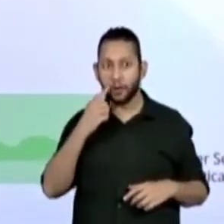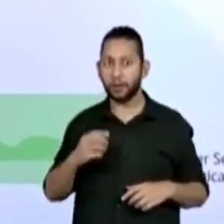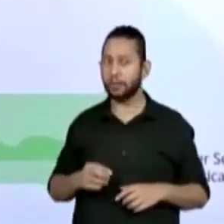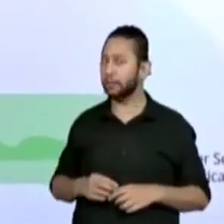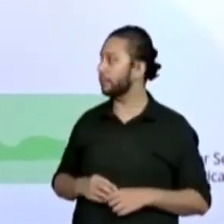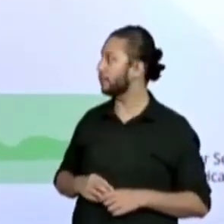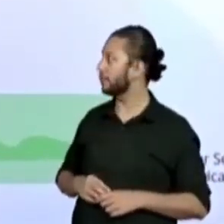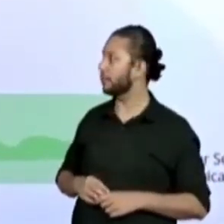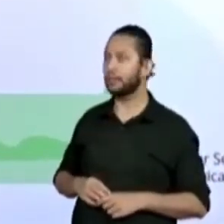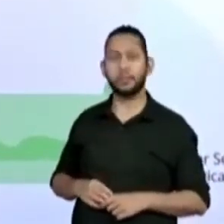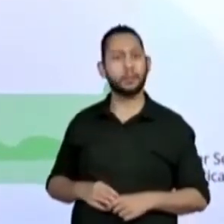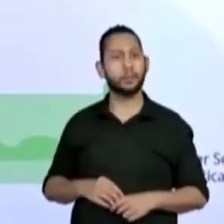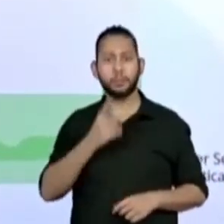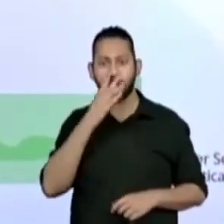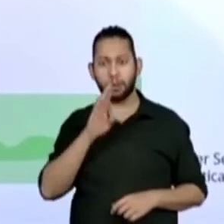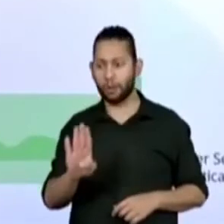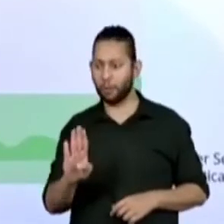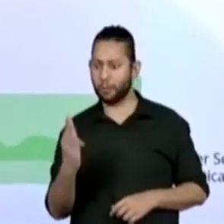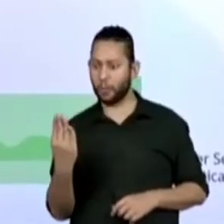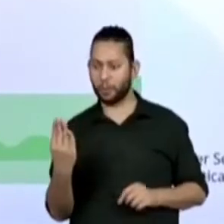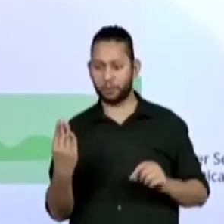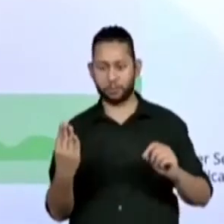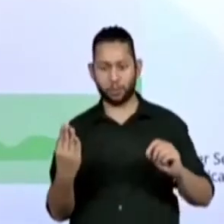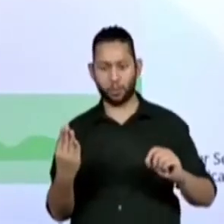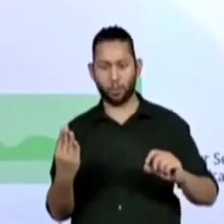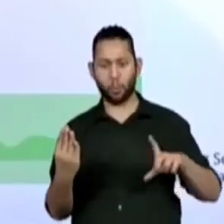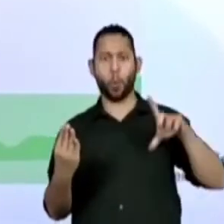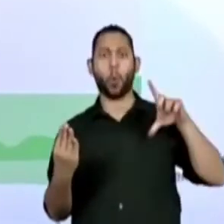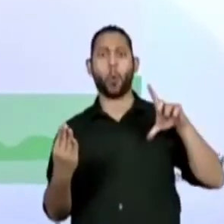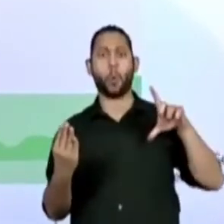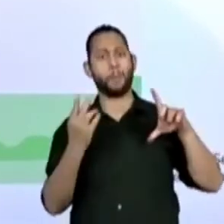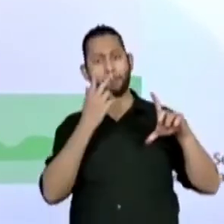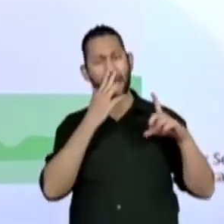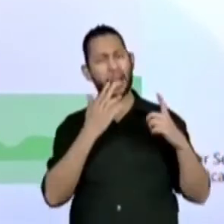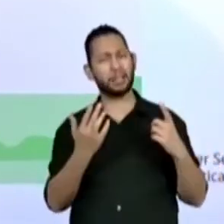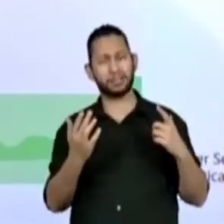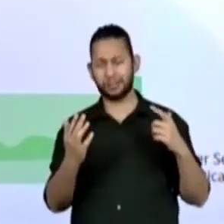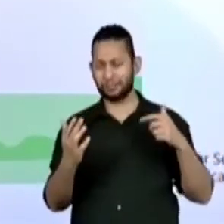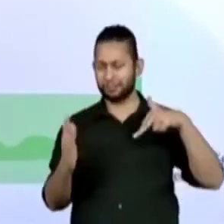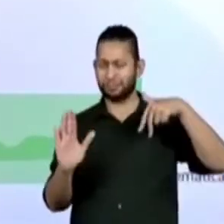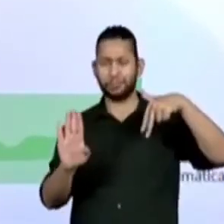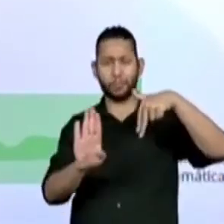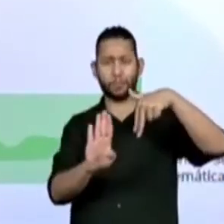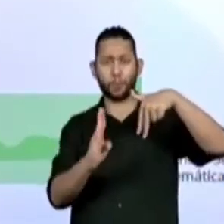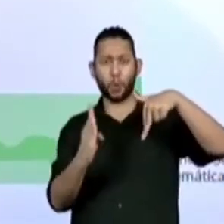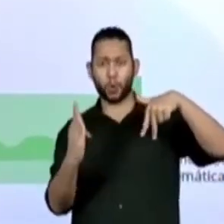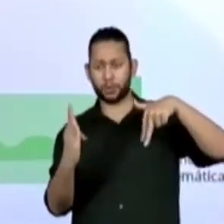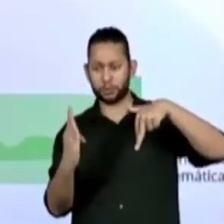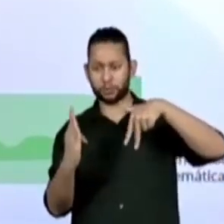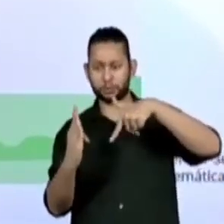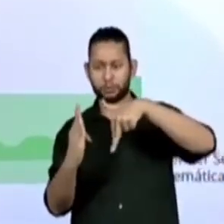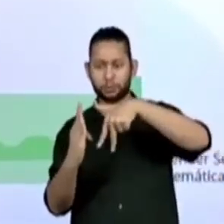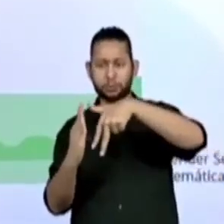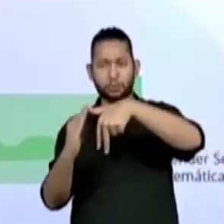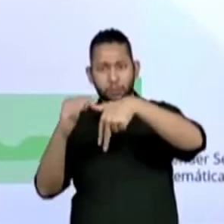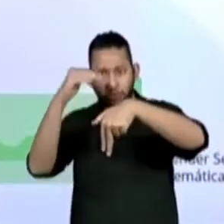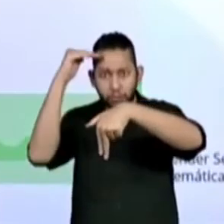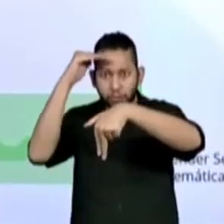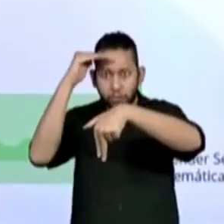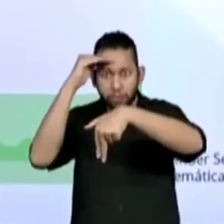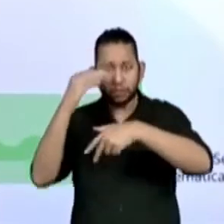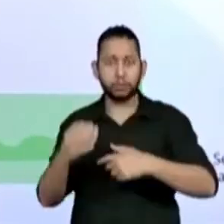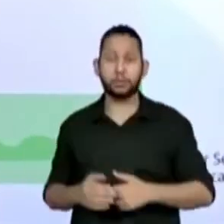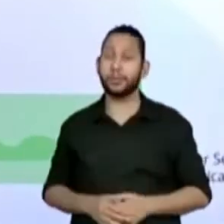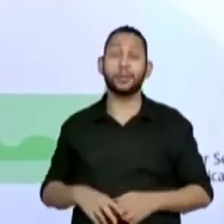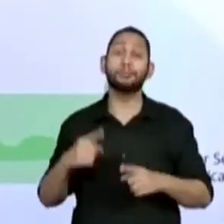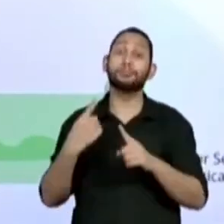é que a porta da casa tem mais ou menos o mesmo tamanho das crianças, mas não. Prestem bastante atenção. Até porque a casa está